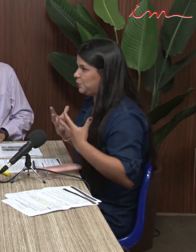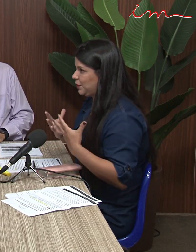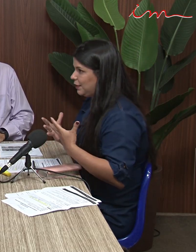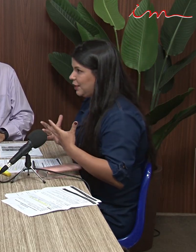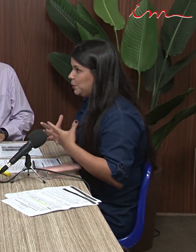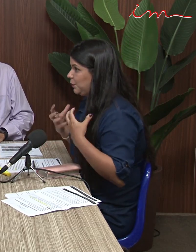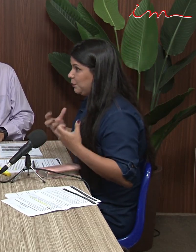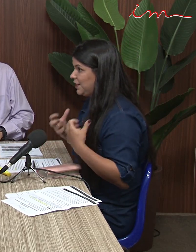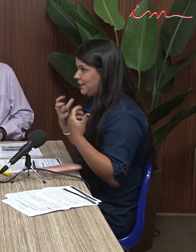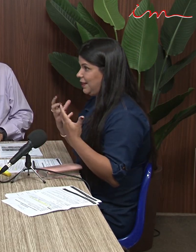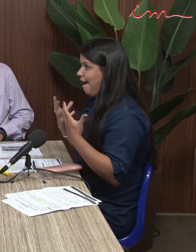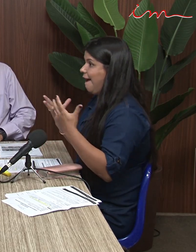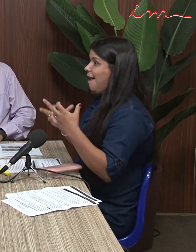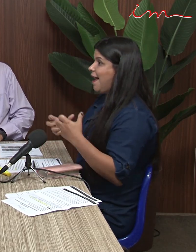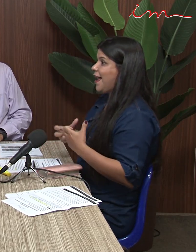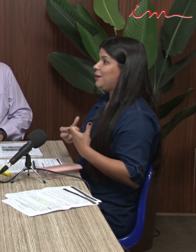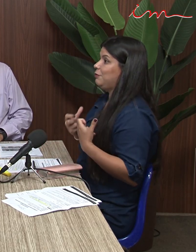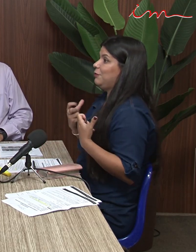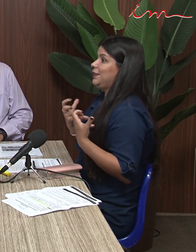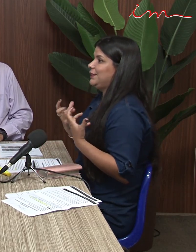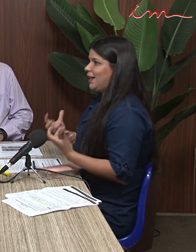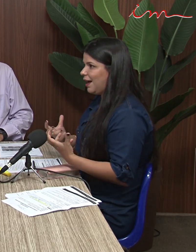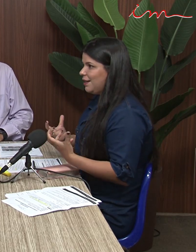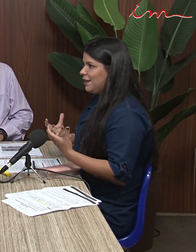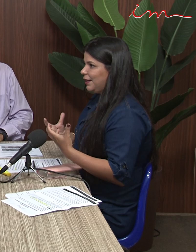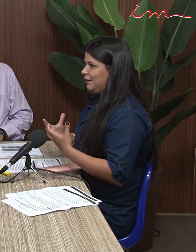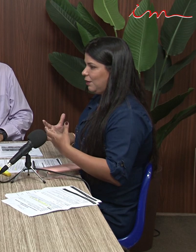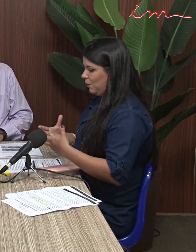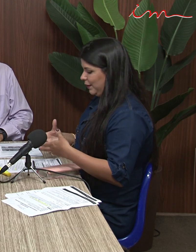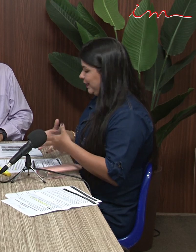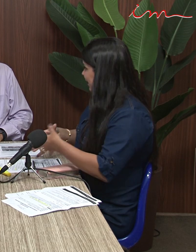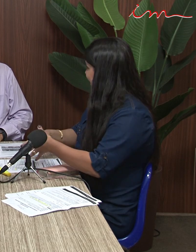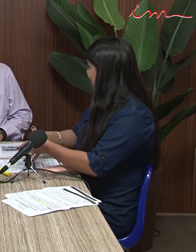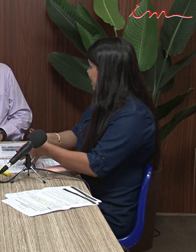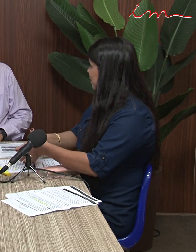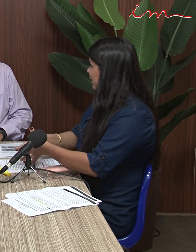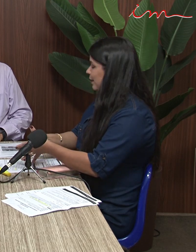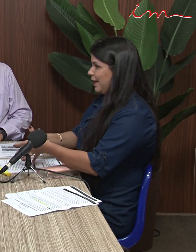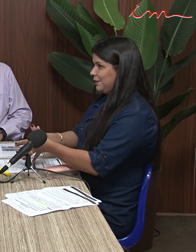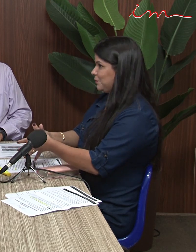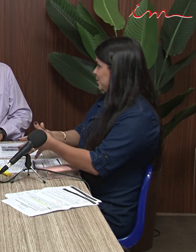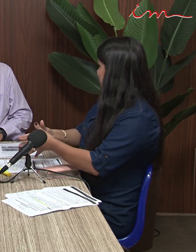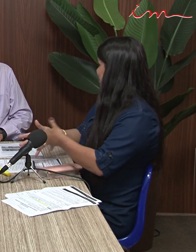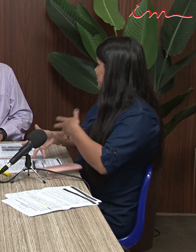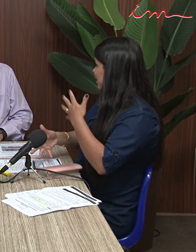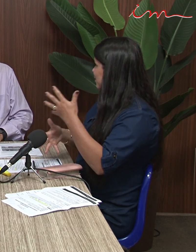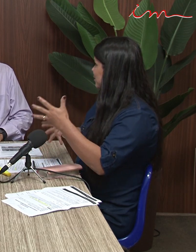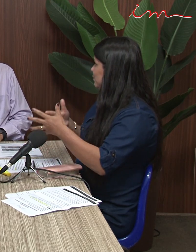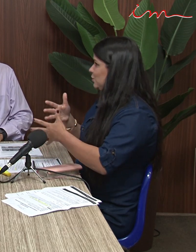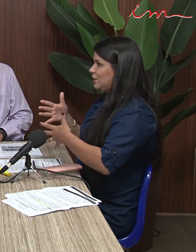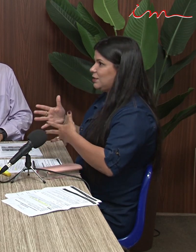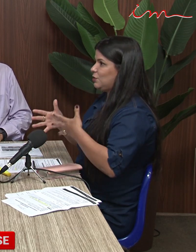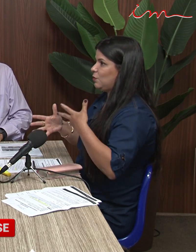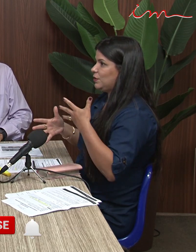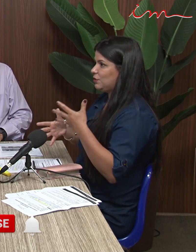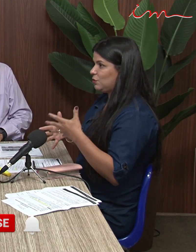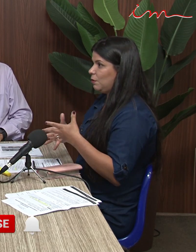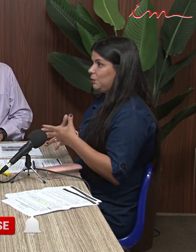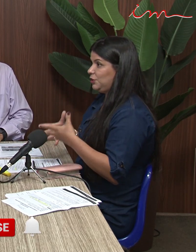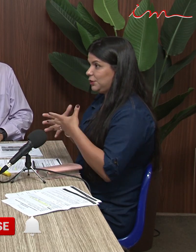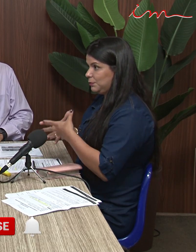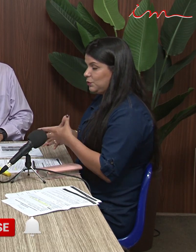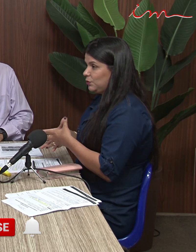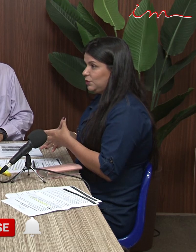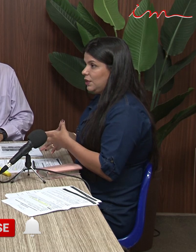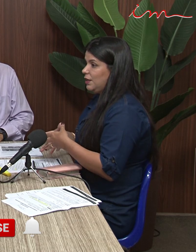vários tipos de canais, porque o que se quer é influenciar. Então, e naquela época não se tinha mídia, não se tinha essas coisas